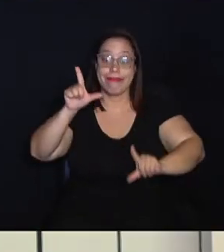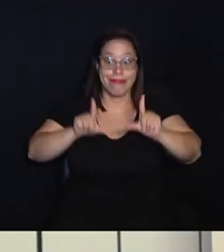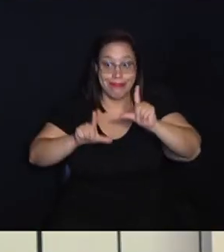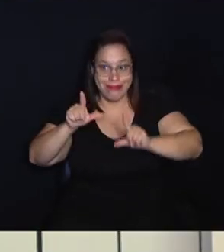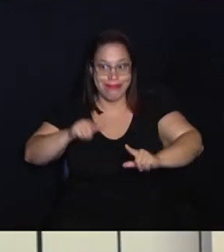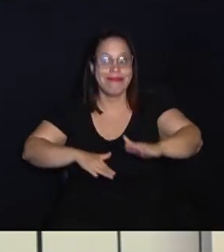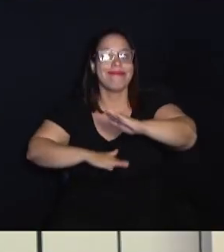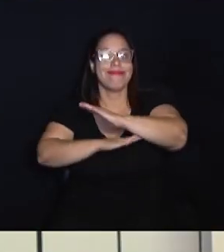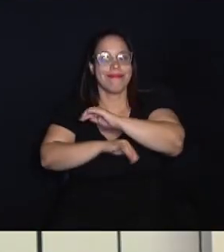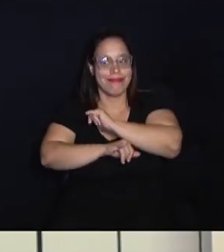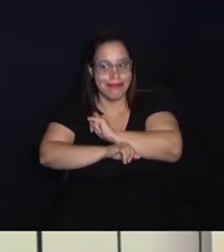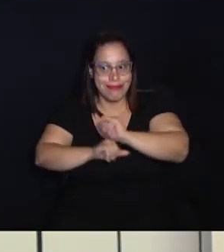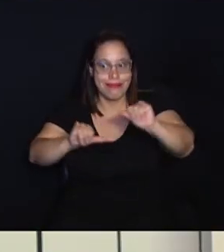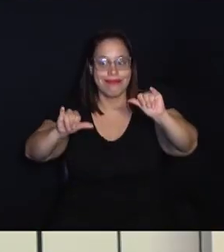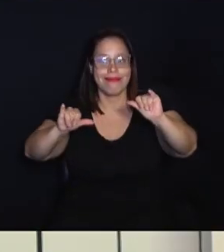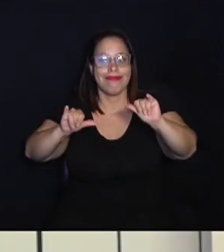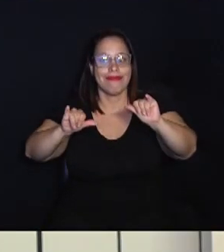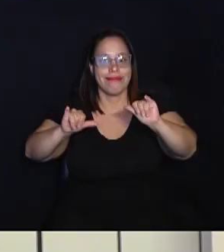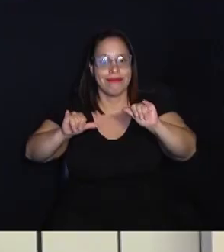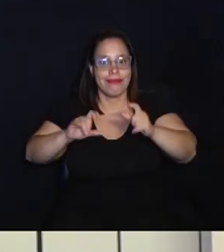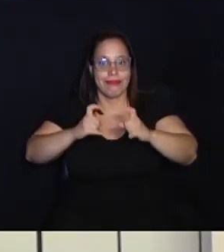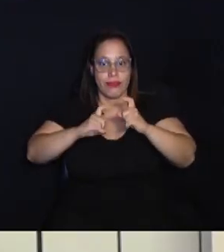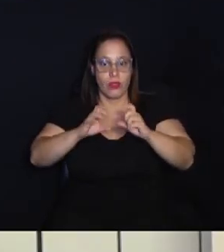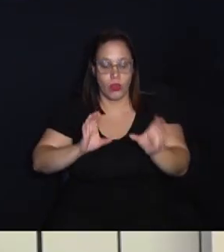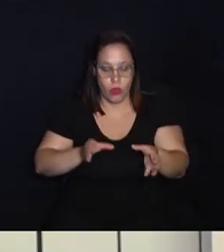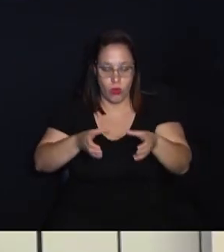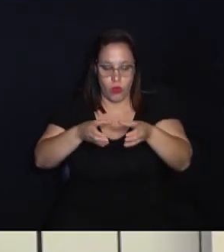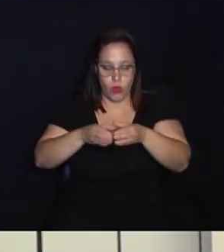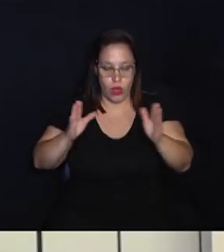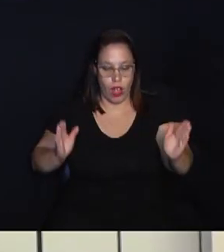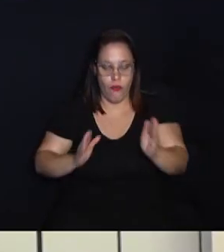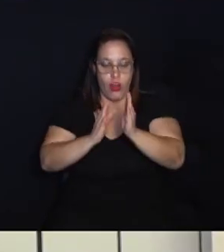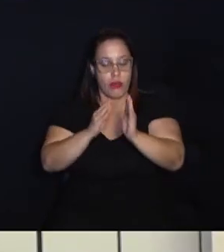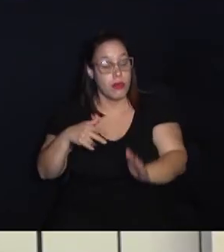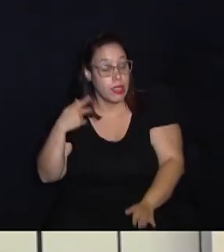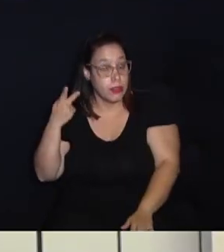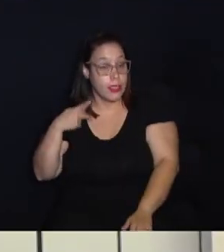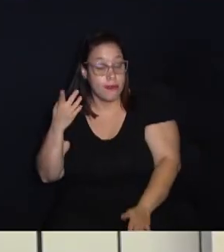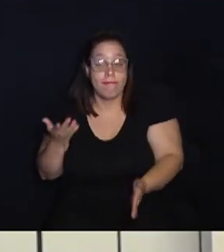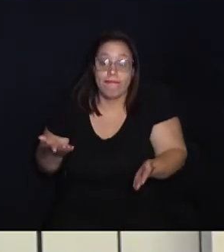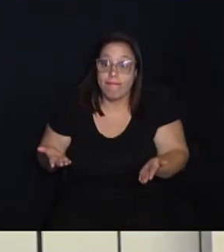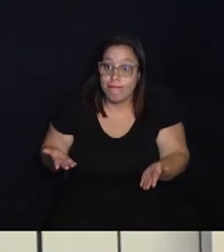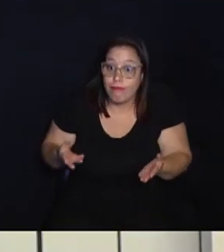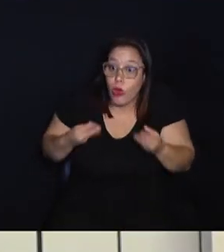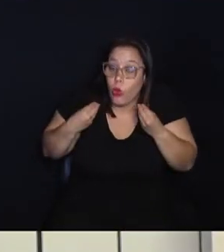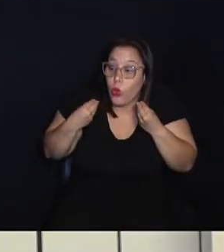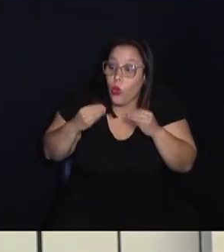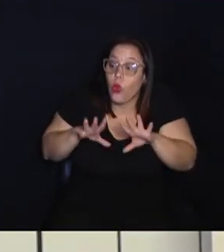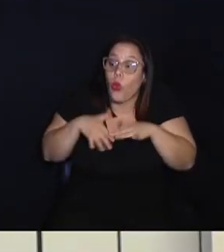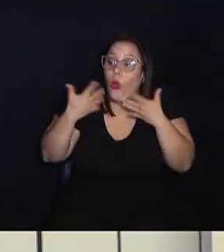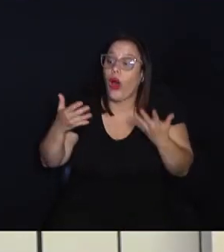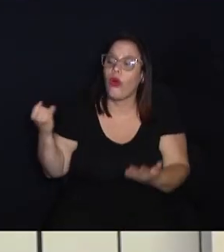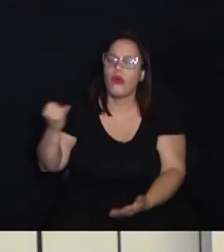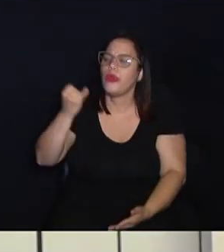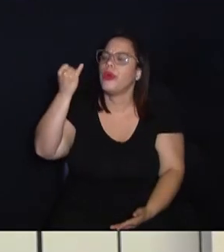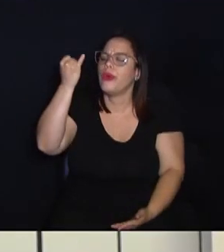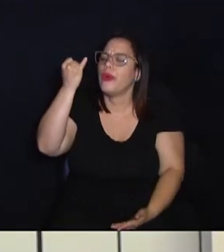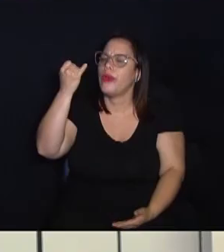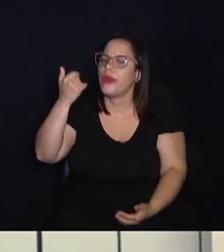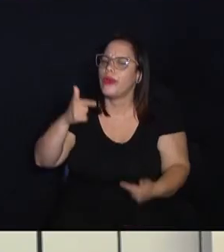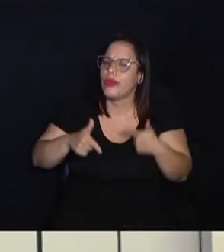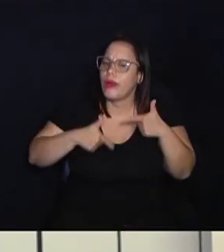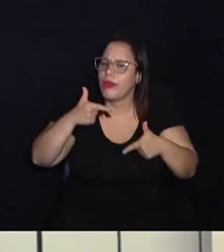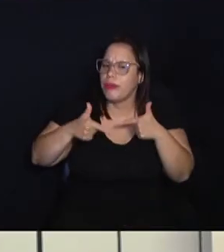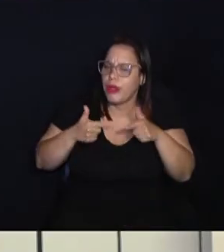ela transmite as reuniões das comissões, das frentes parlamentares. Qual que é a importância do trabalho que é realizado